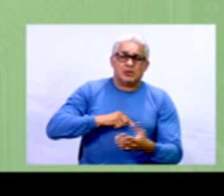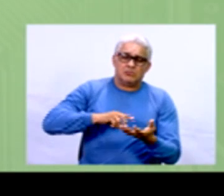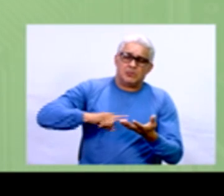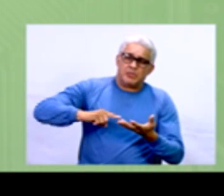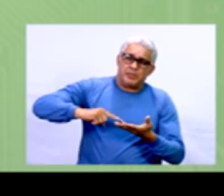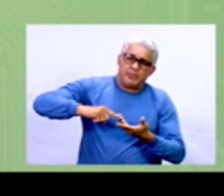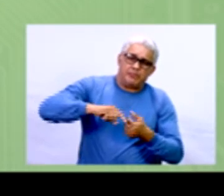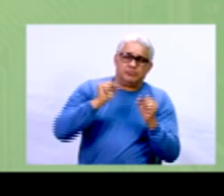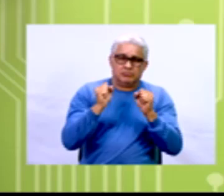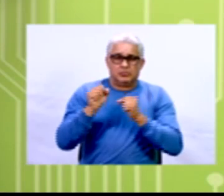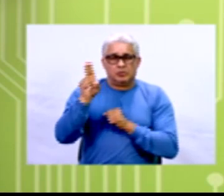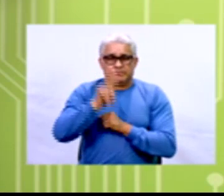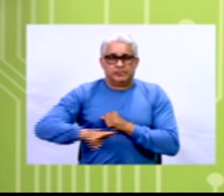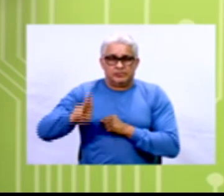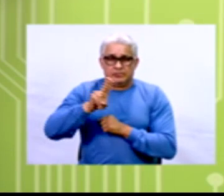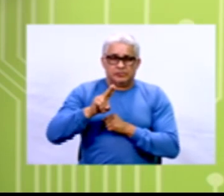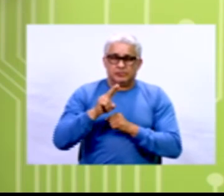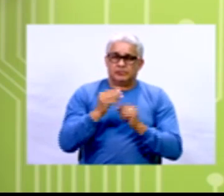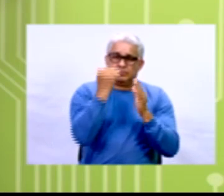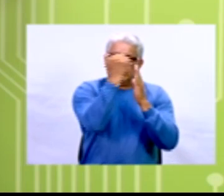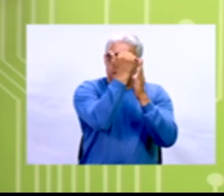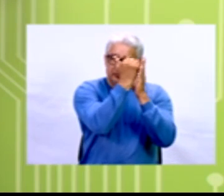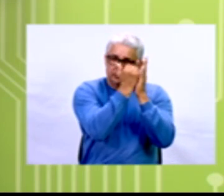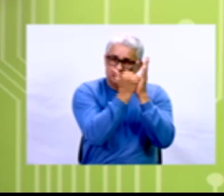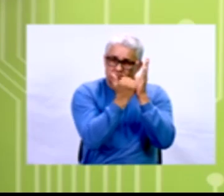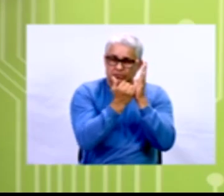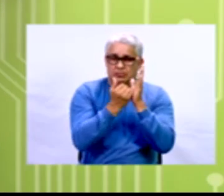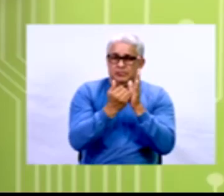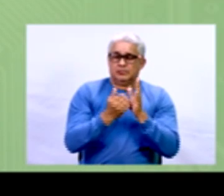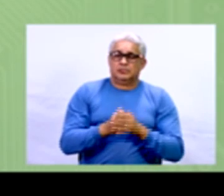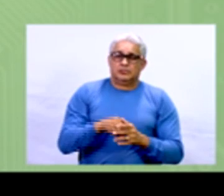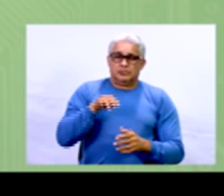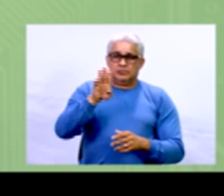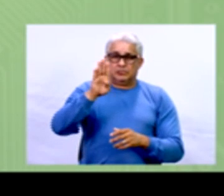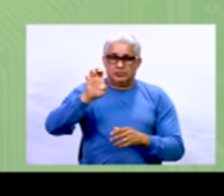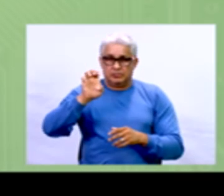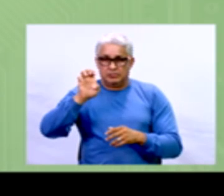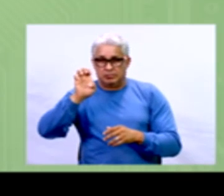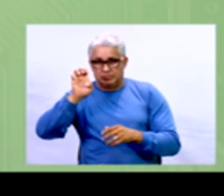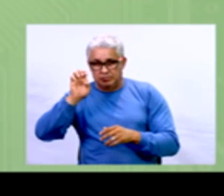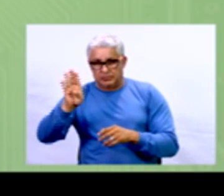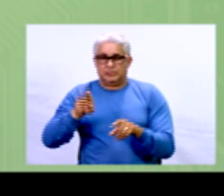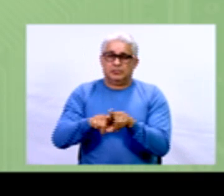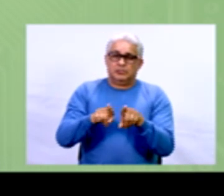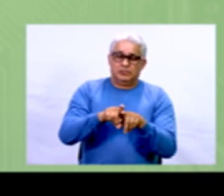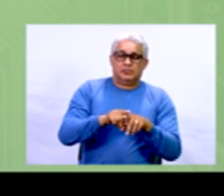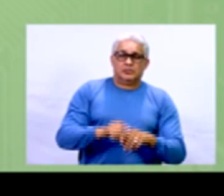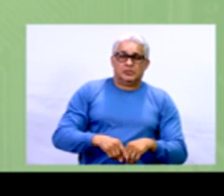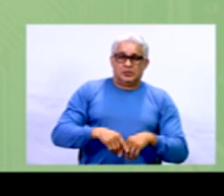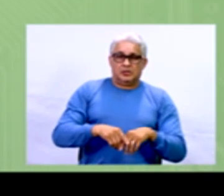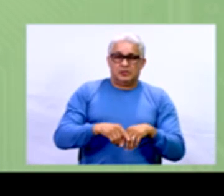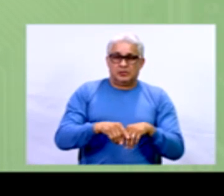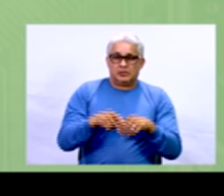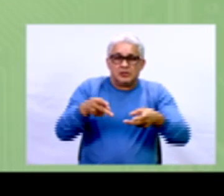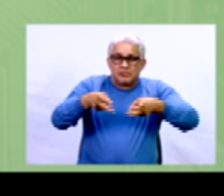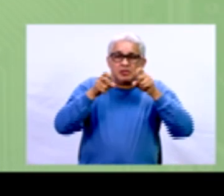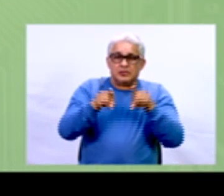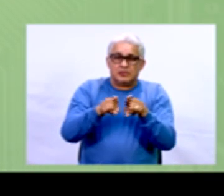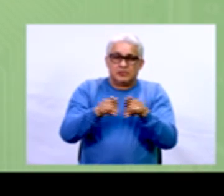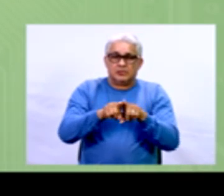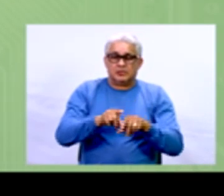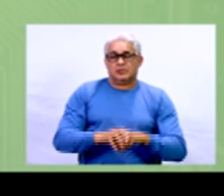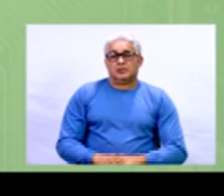pode utilizar para o desenvolvimento de uma página web. Também nós vamos identificar os